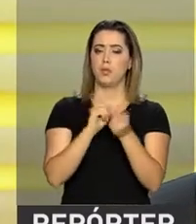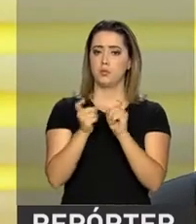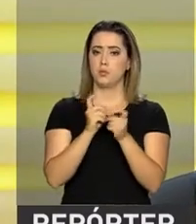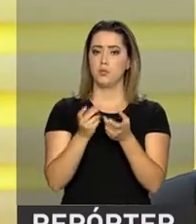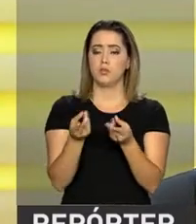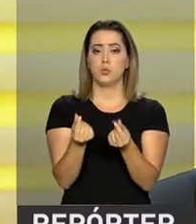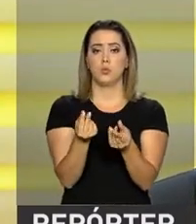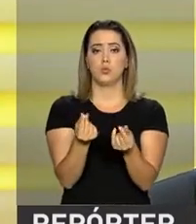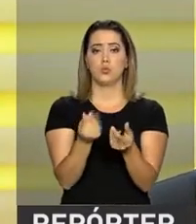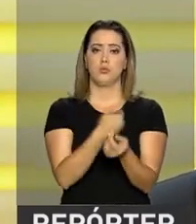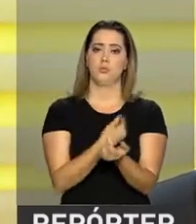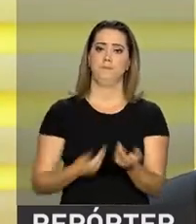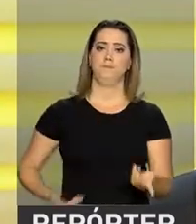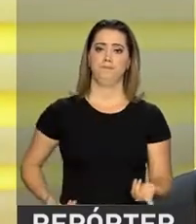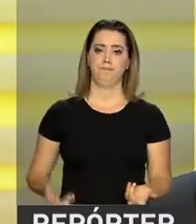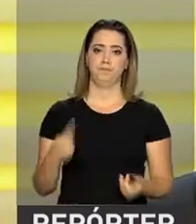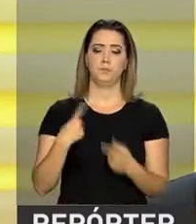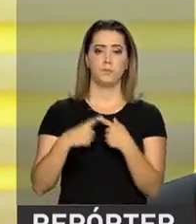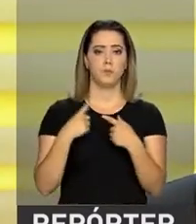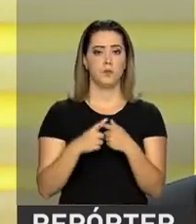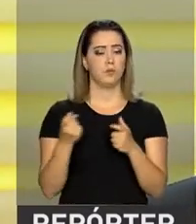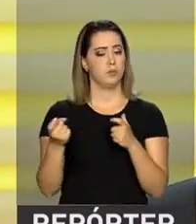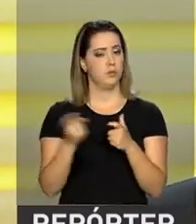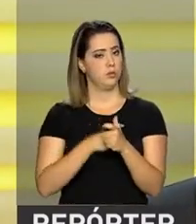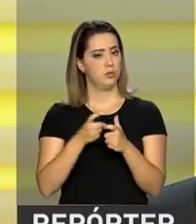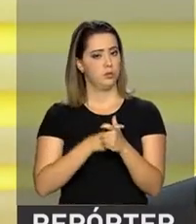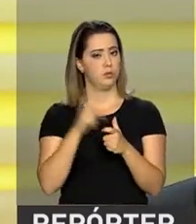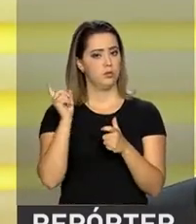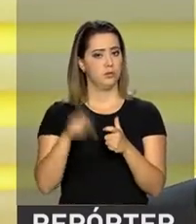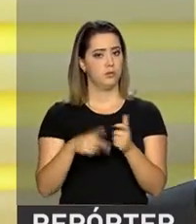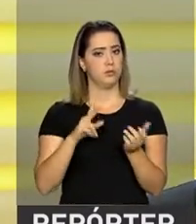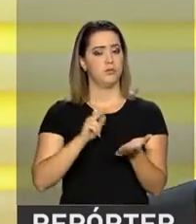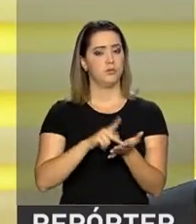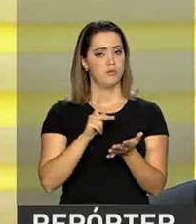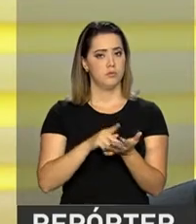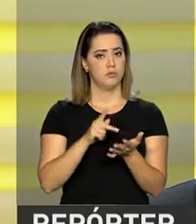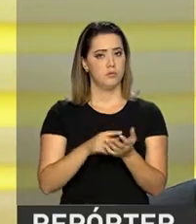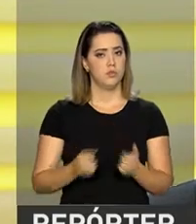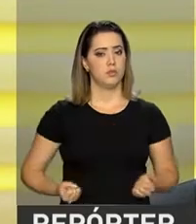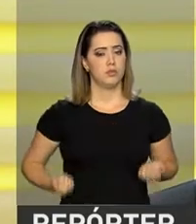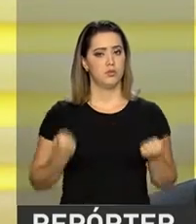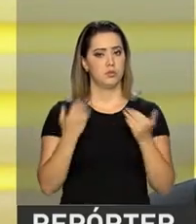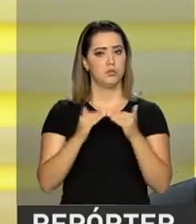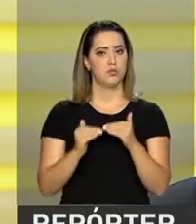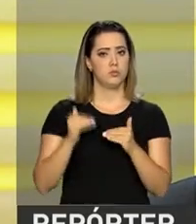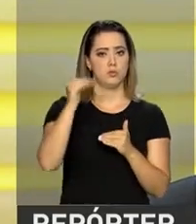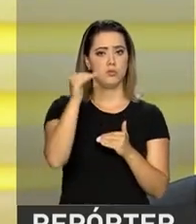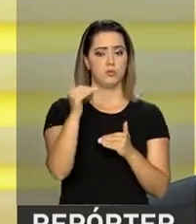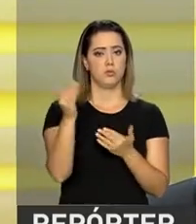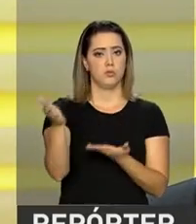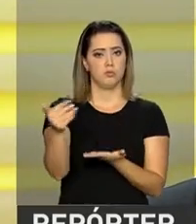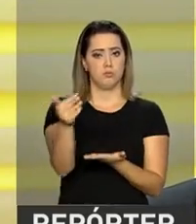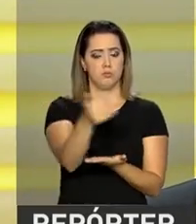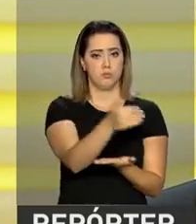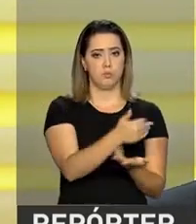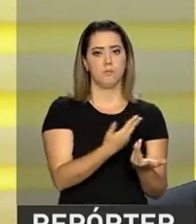porque na verdade significa que as nossas despesas são maiores que as receitas